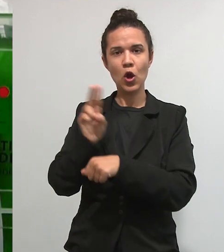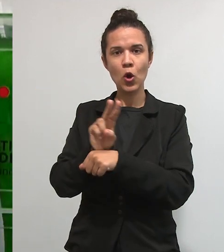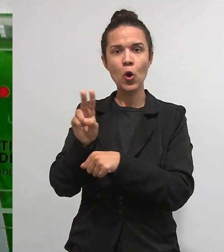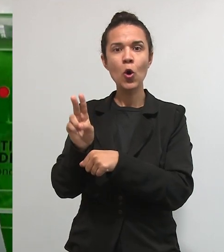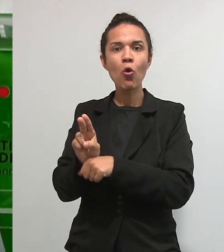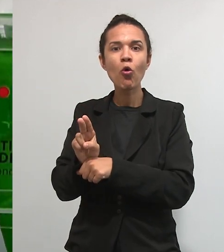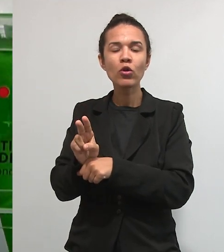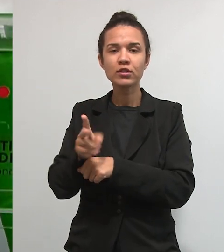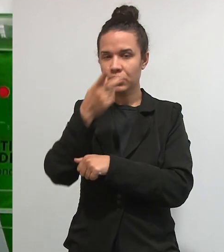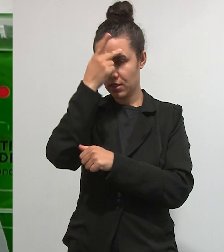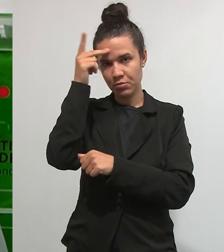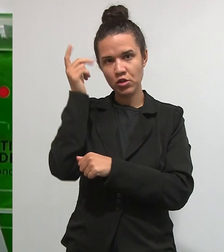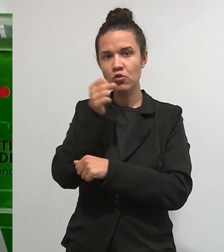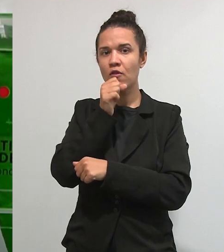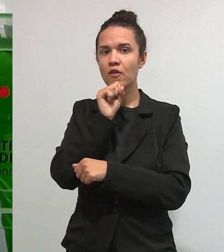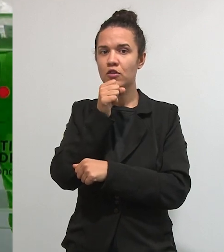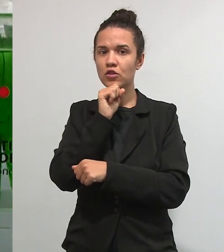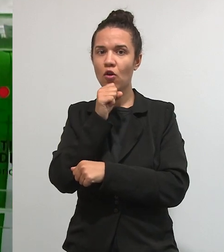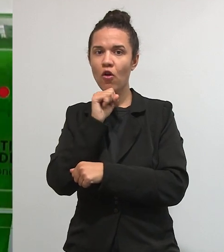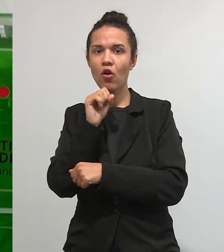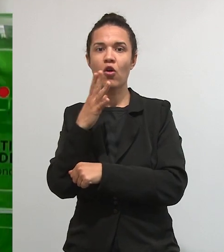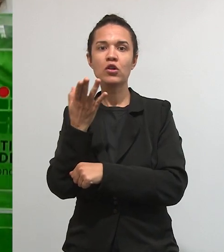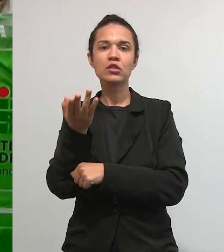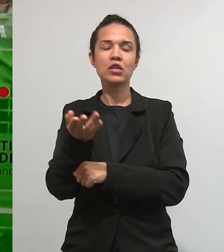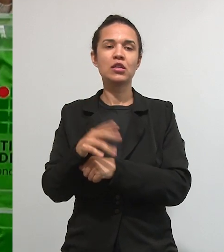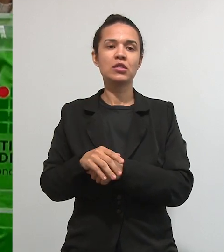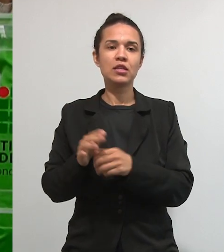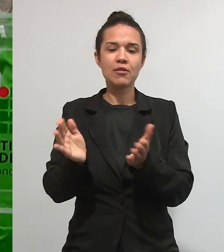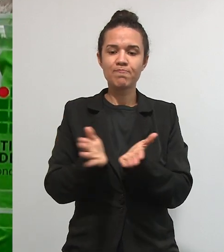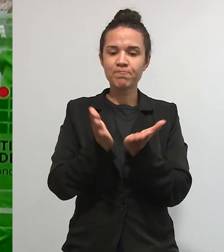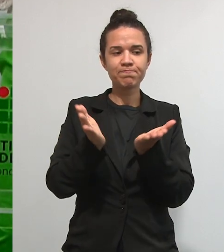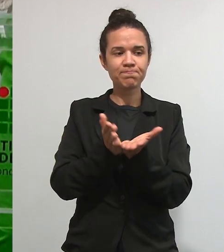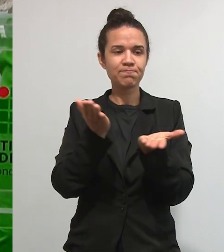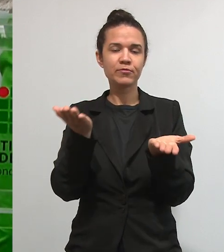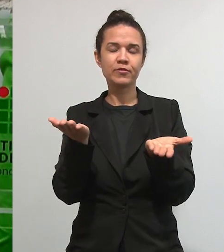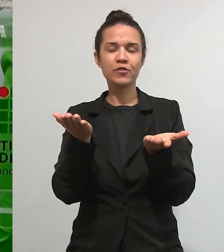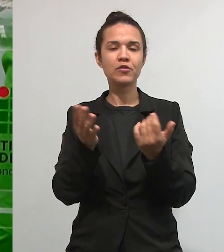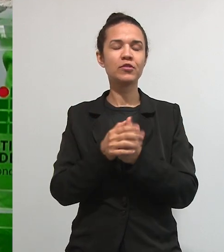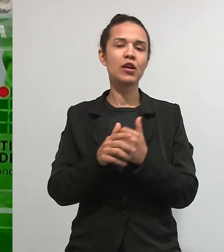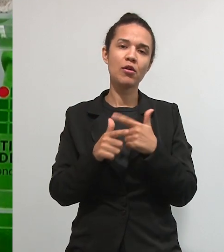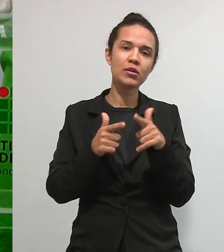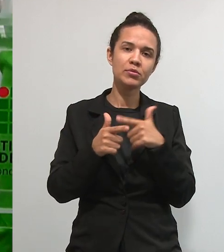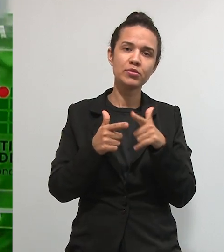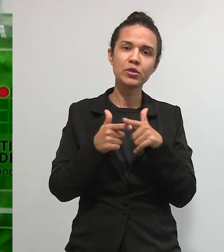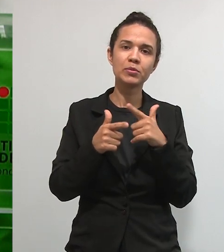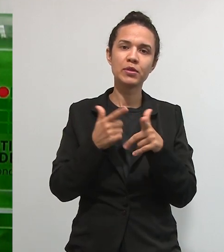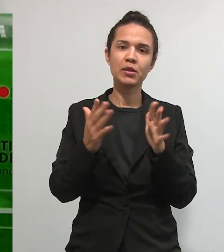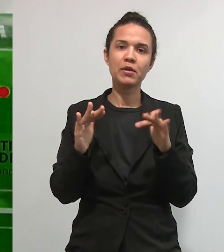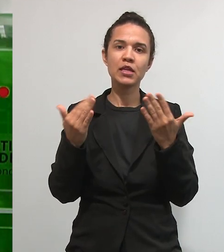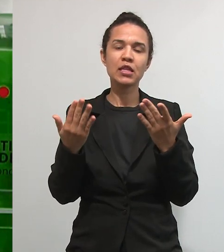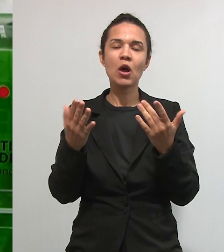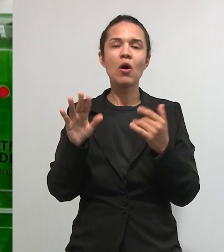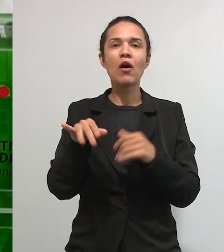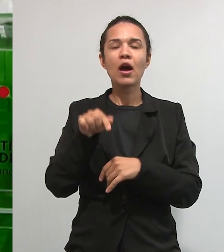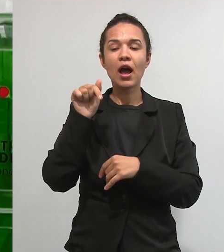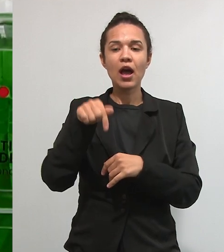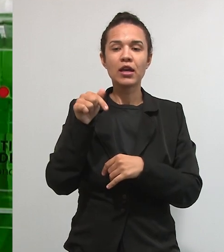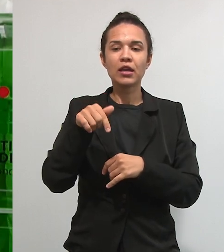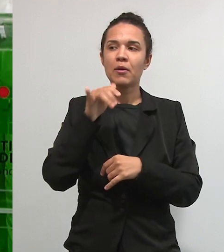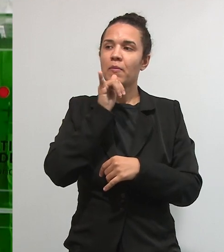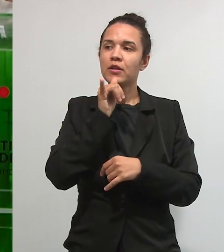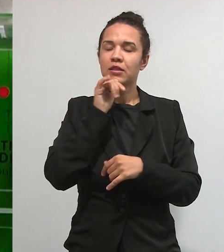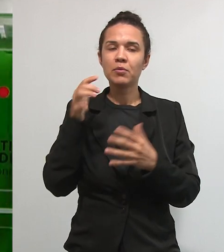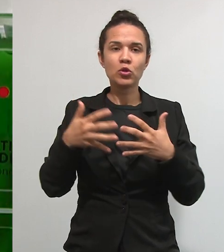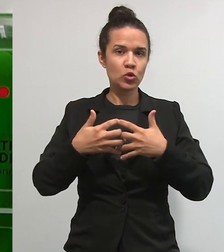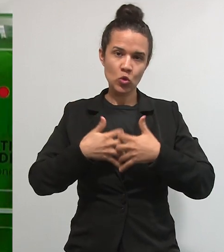dos seus beneficiários. E qual seria aqui? Qual seria a destinação social aqui do Instituto Federal? É